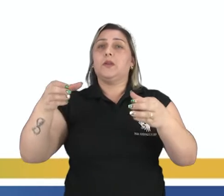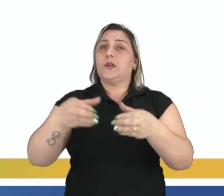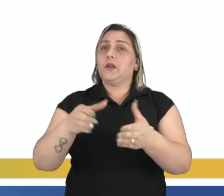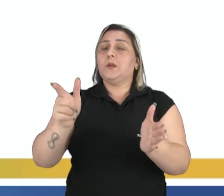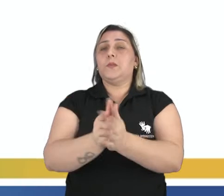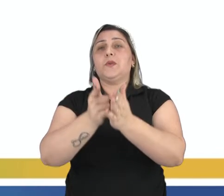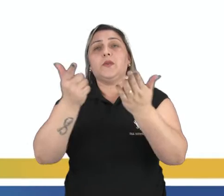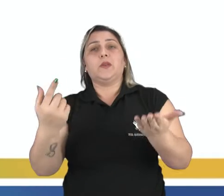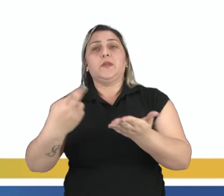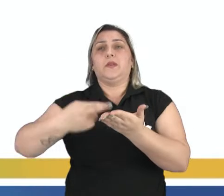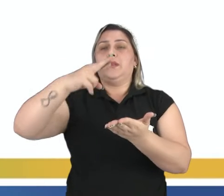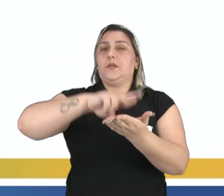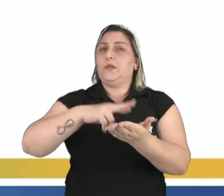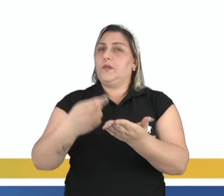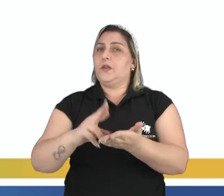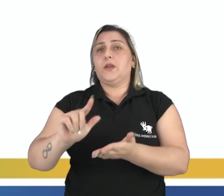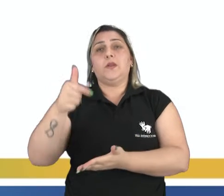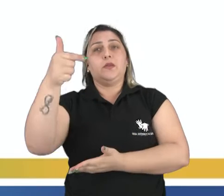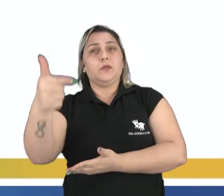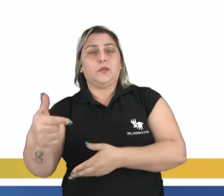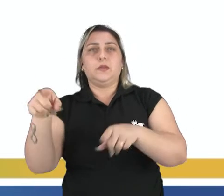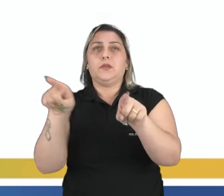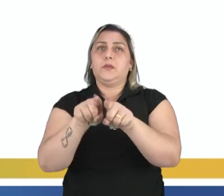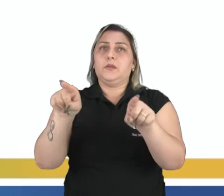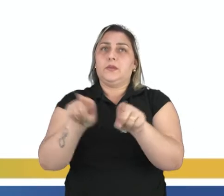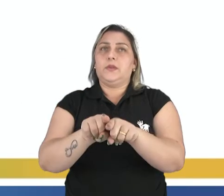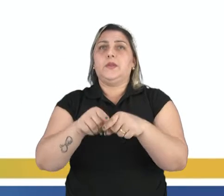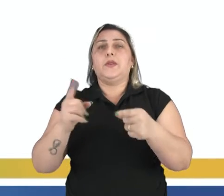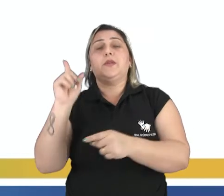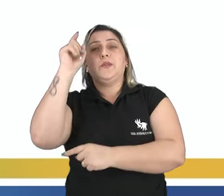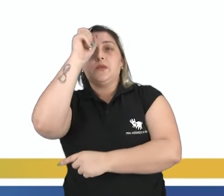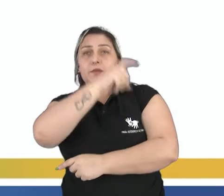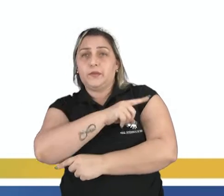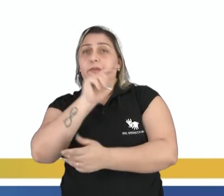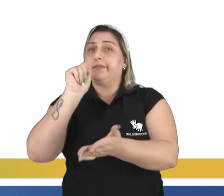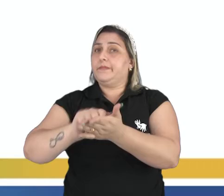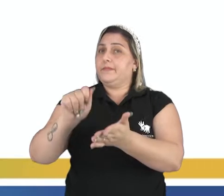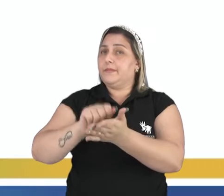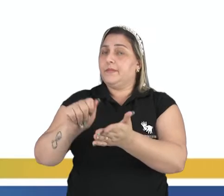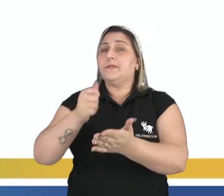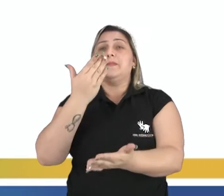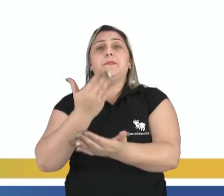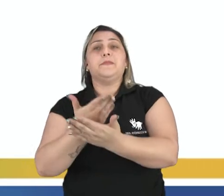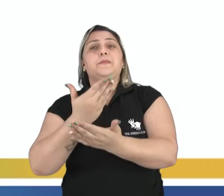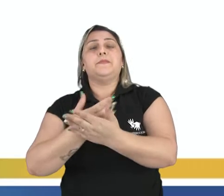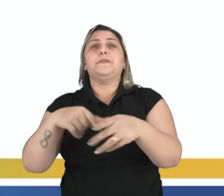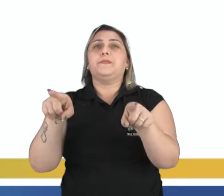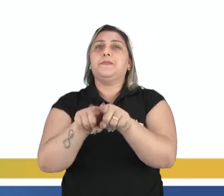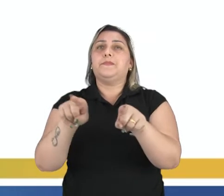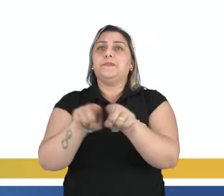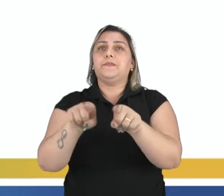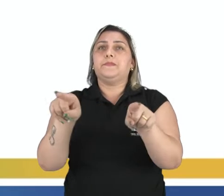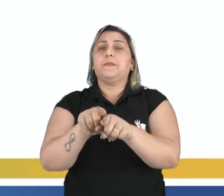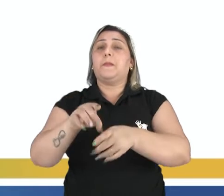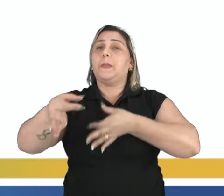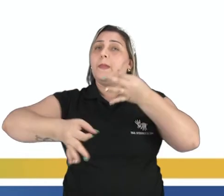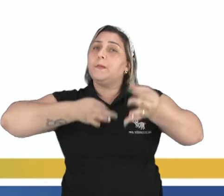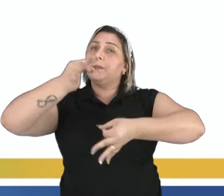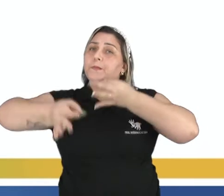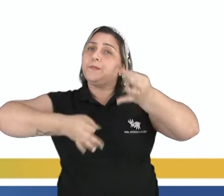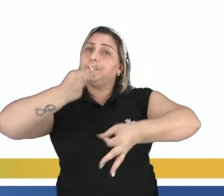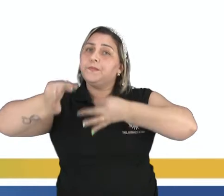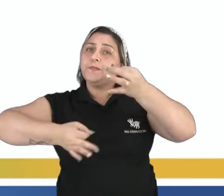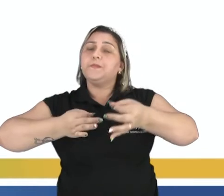ou de revista, etc. Tá? Por isso, raramente vem assinado. Seu estudo envolve também o estudo da argumentação,